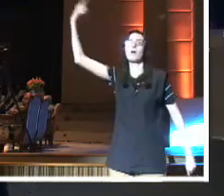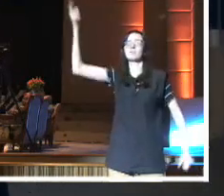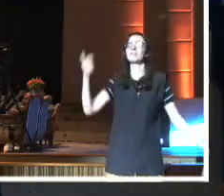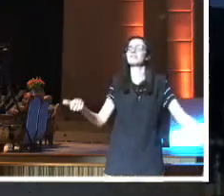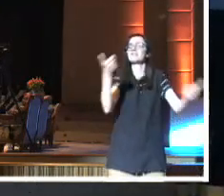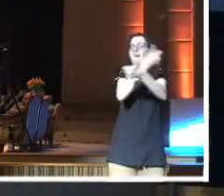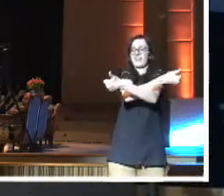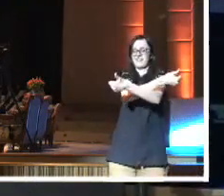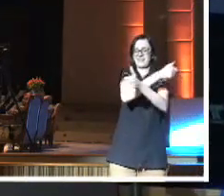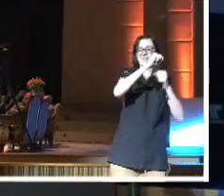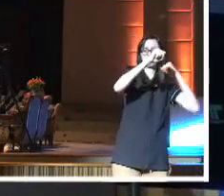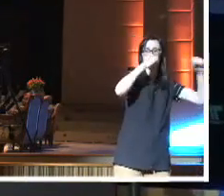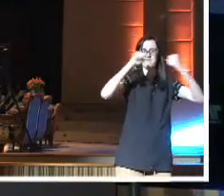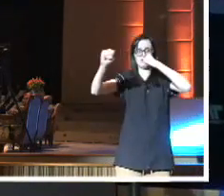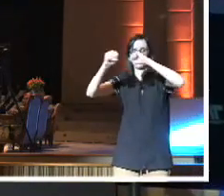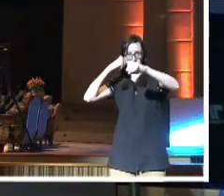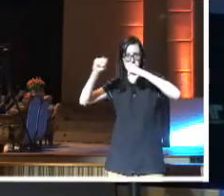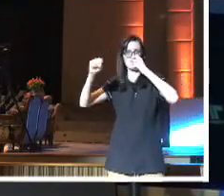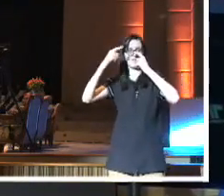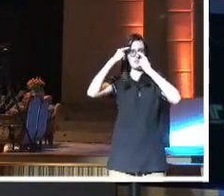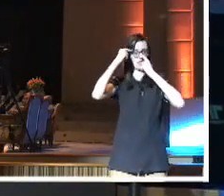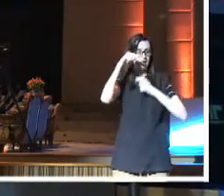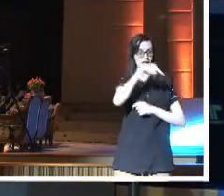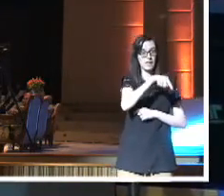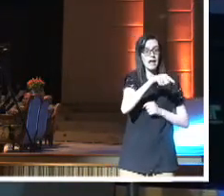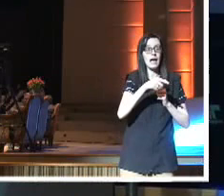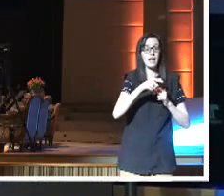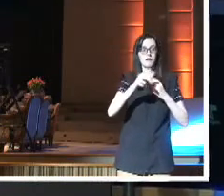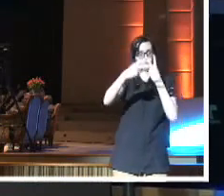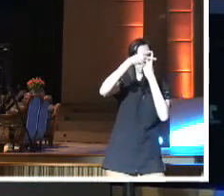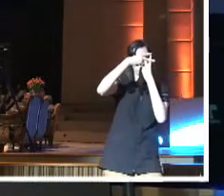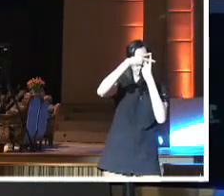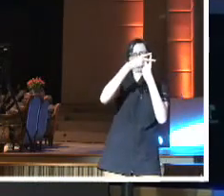elas foram ditas antes de Davi sair da cadeia.